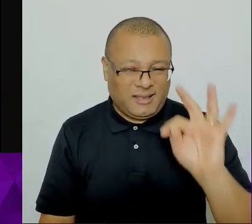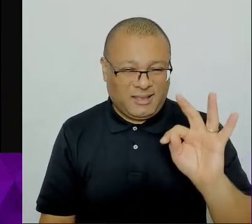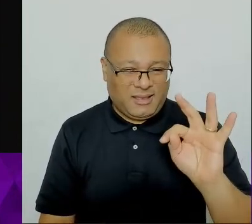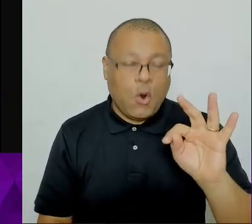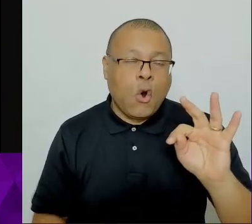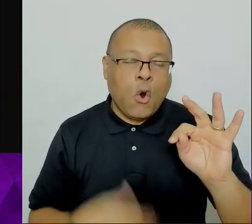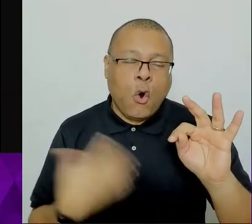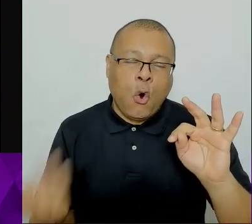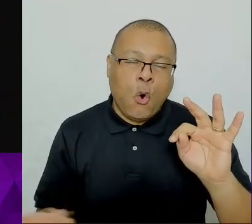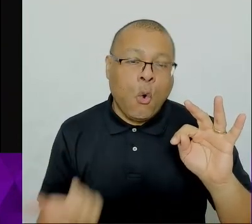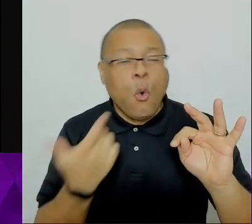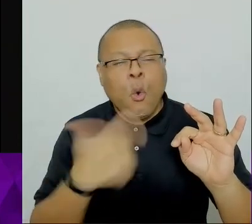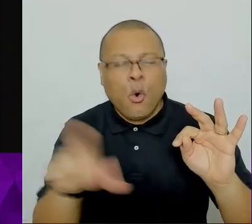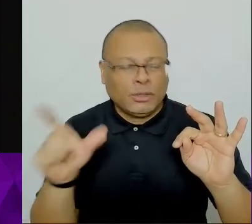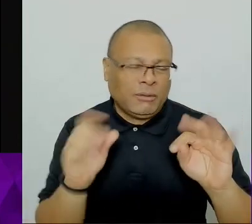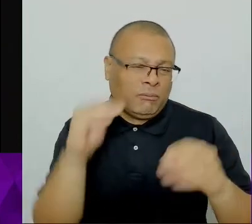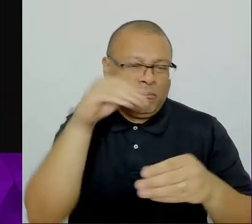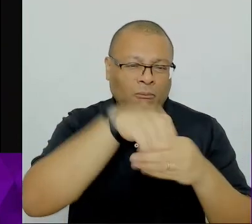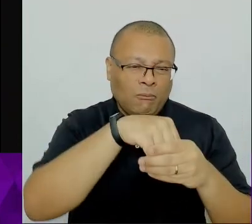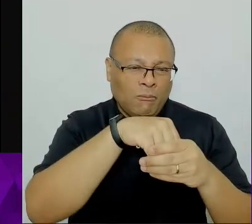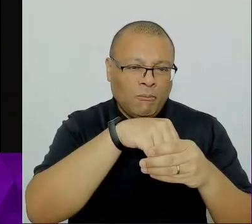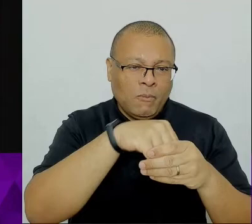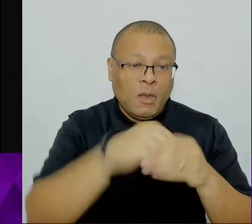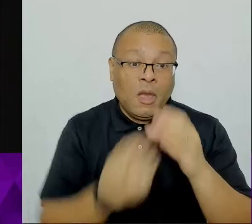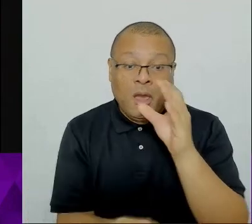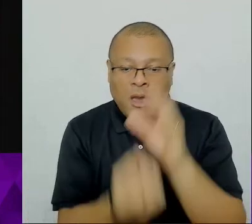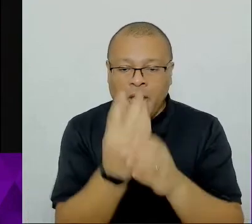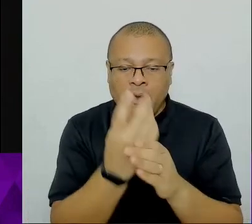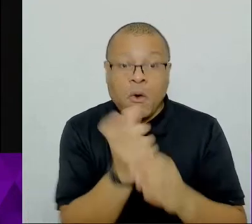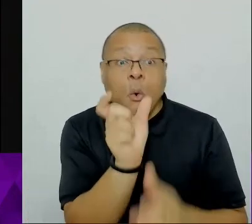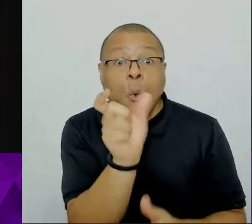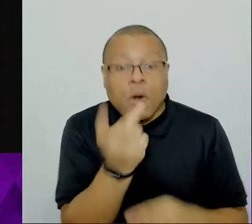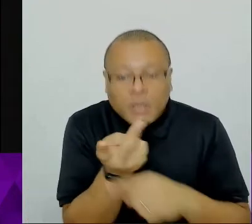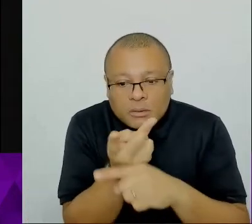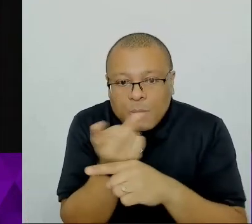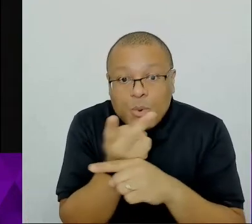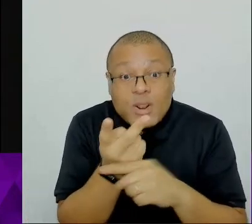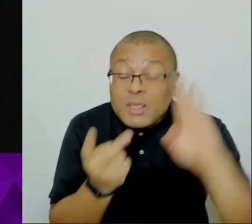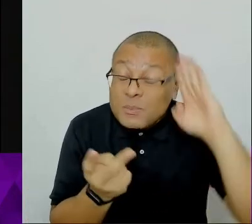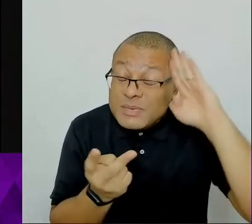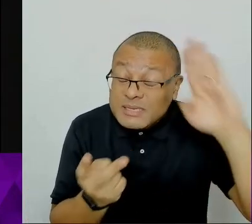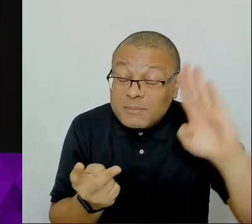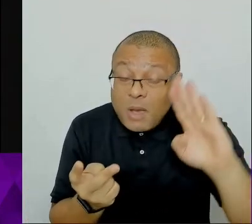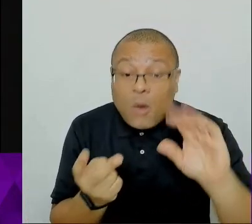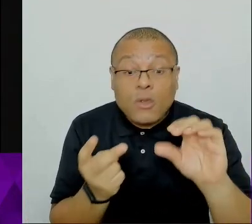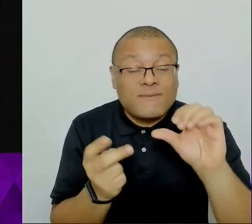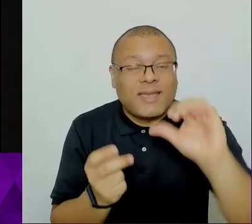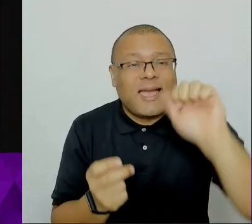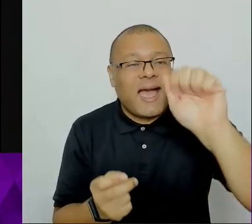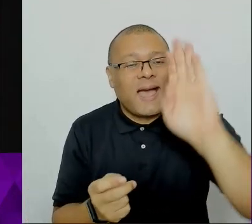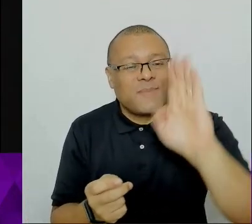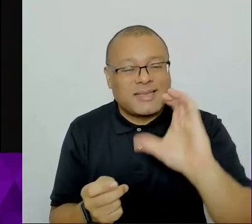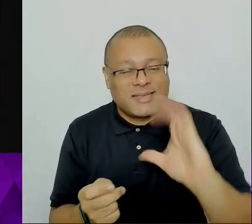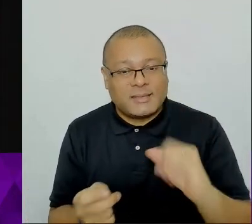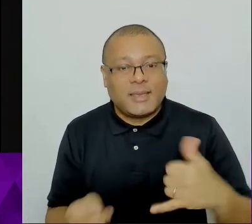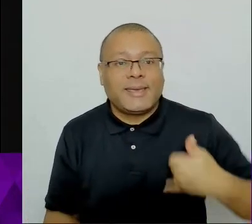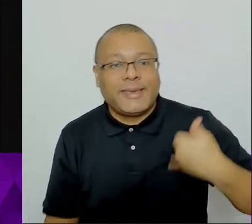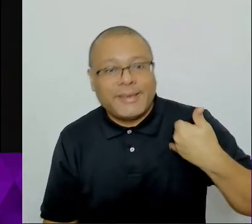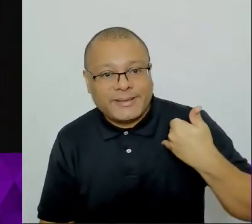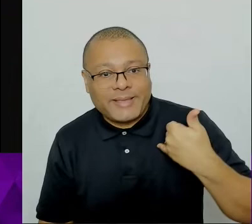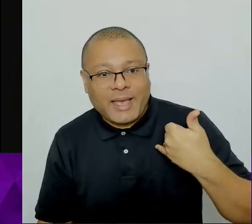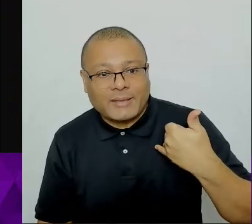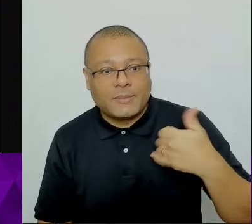ou o que a gente quiser, e coloco a chave que eu quero ordenar. Então, por exemplo, se eu fosse ordenar por idade, eu colocaria